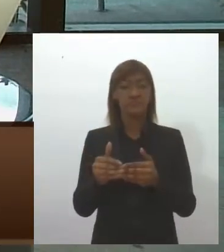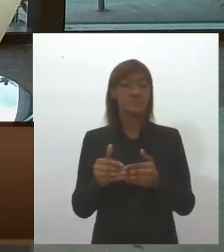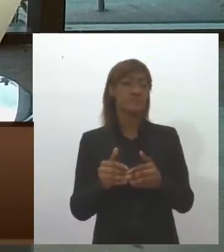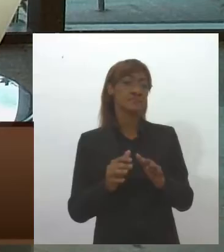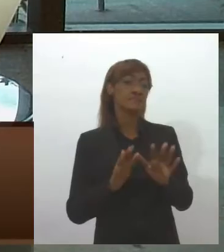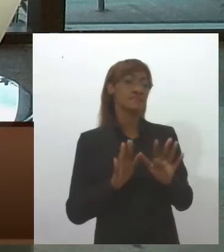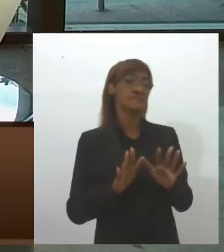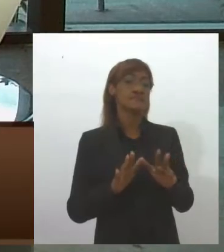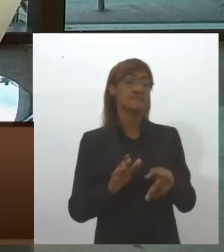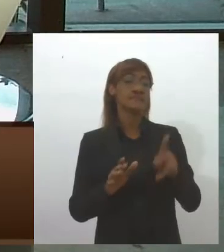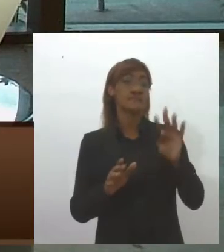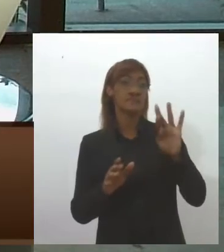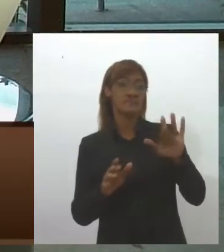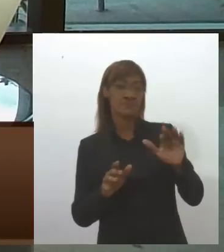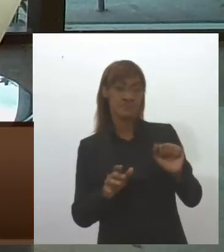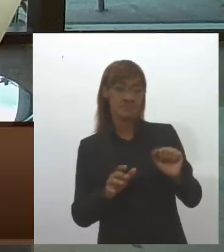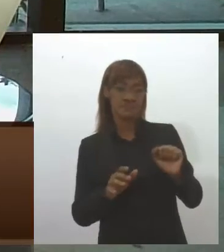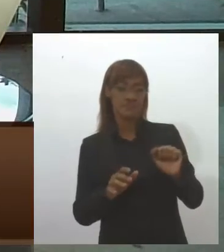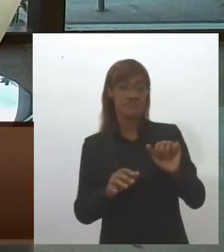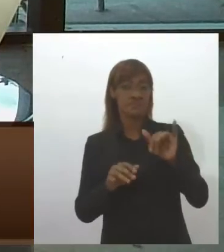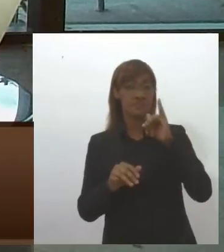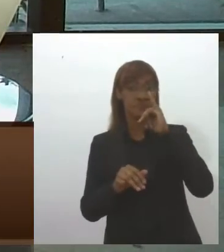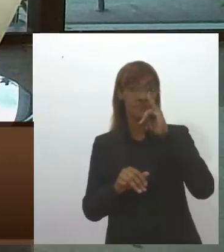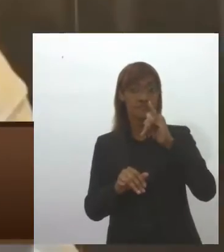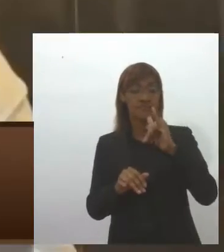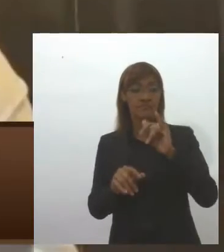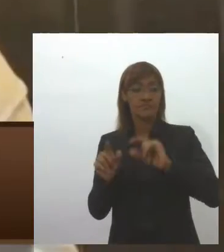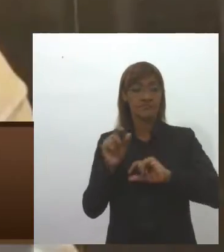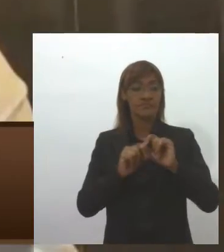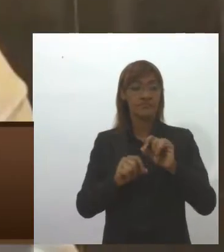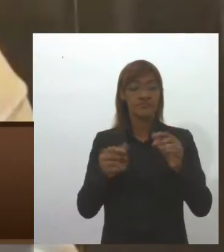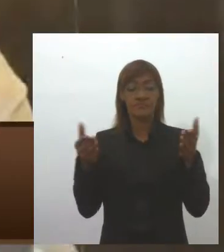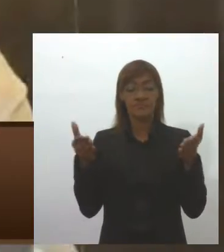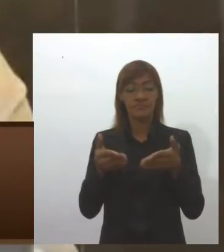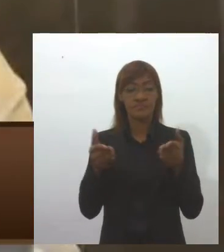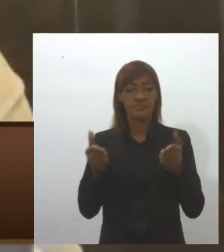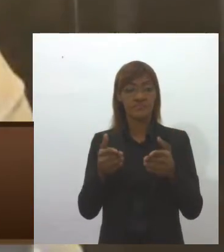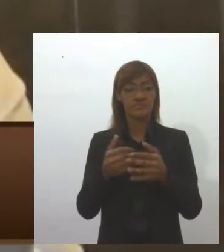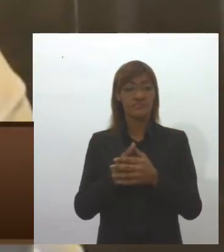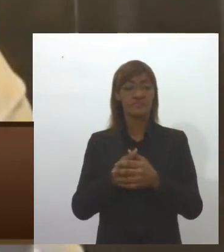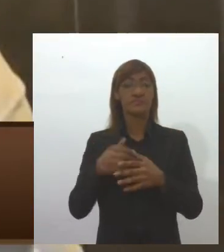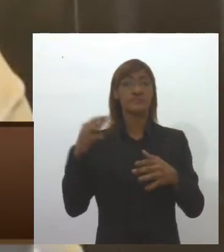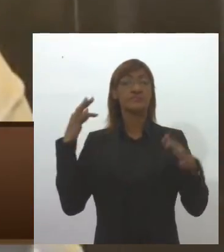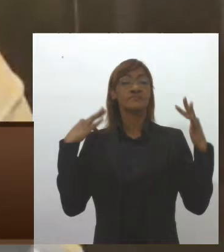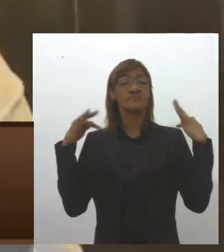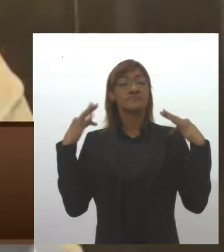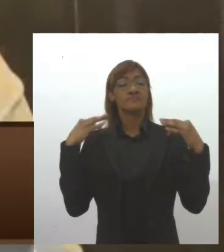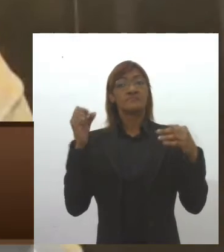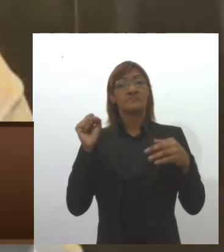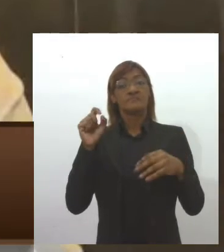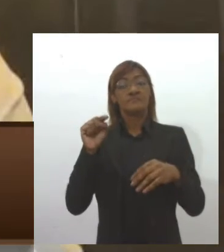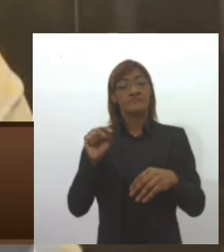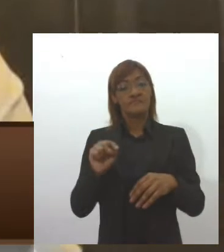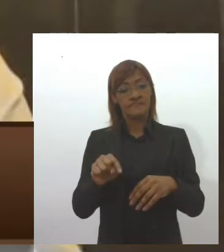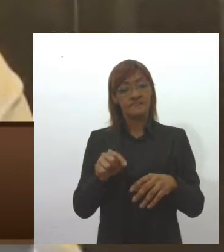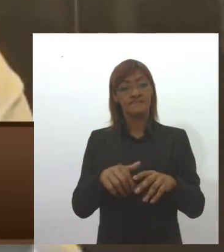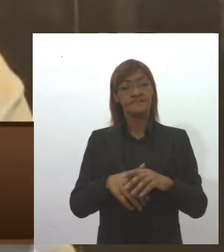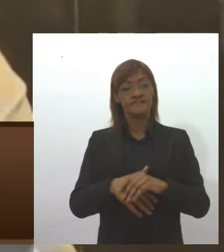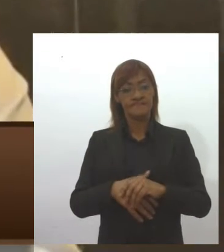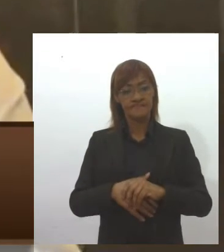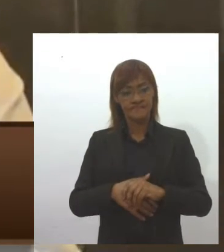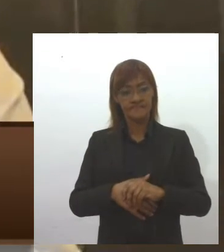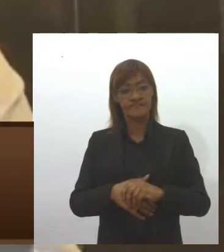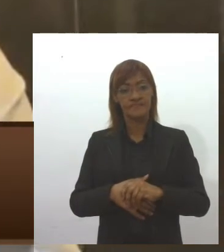Kátia, eu posso afirmar que hoje o trade turístico de Sergipe, que fazem parte aí